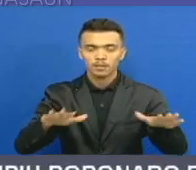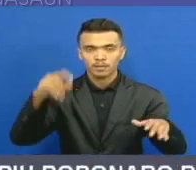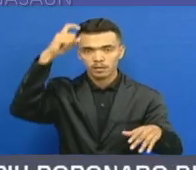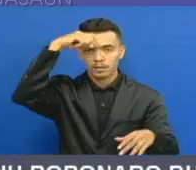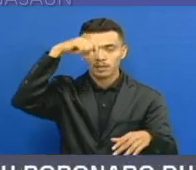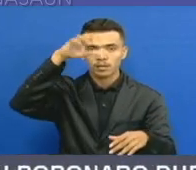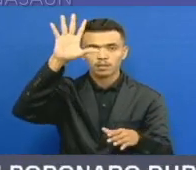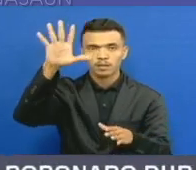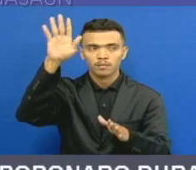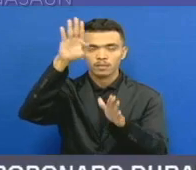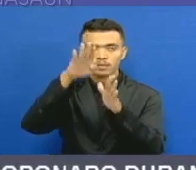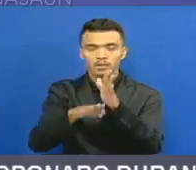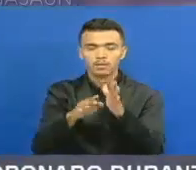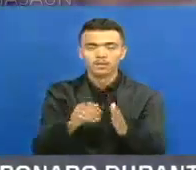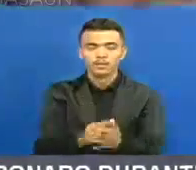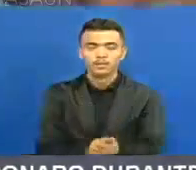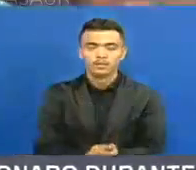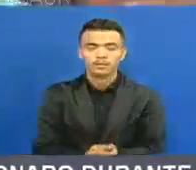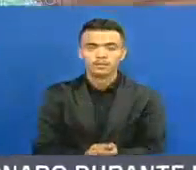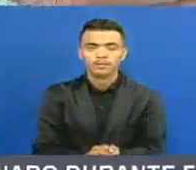Lima mai craic.